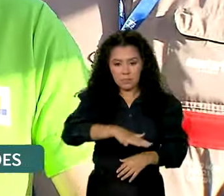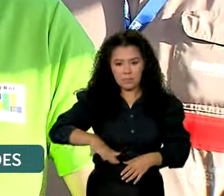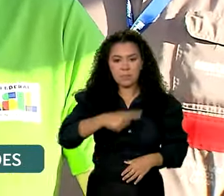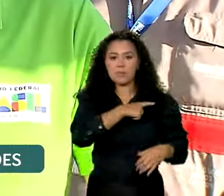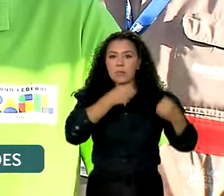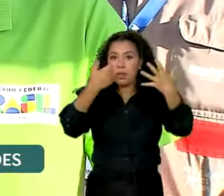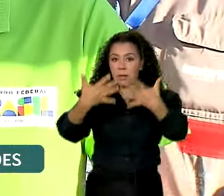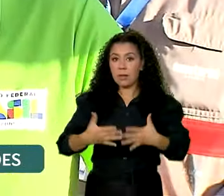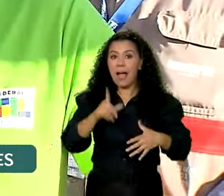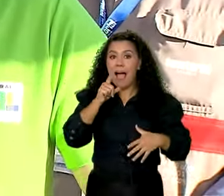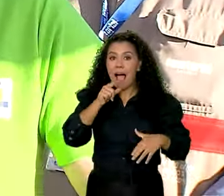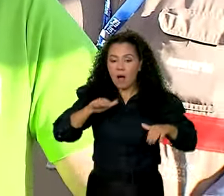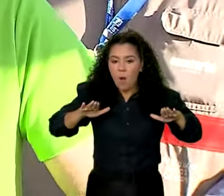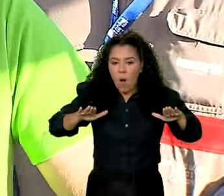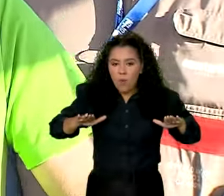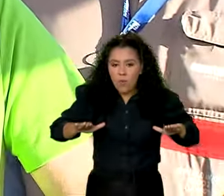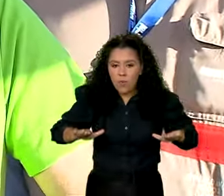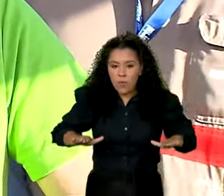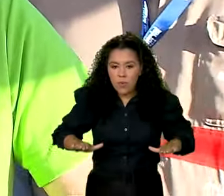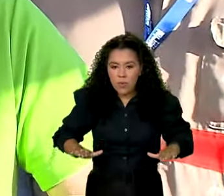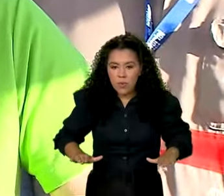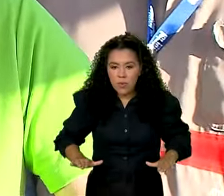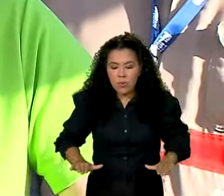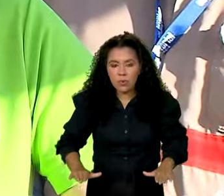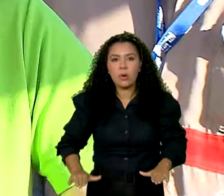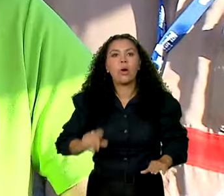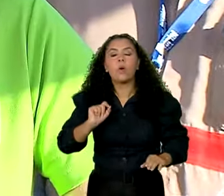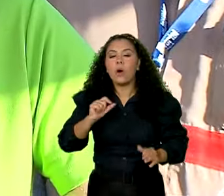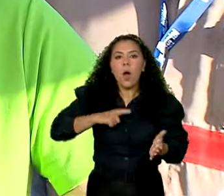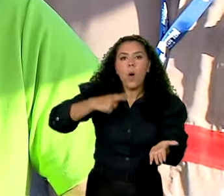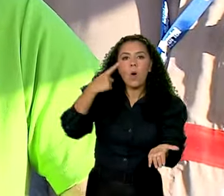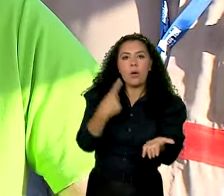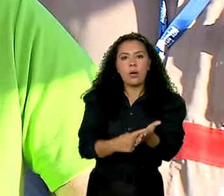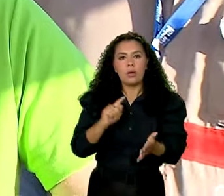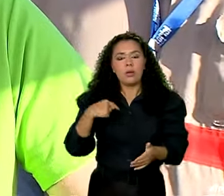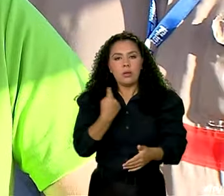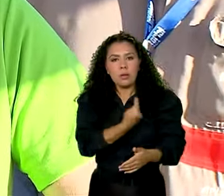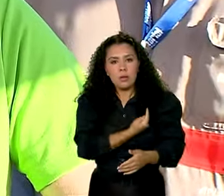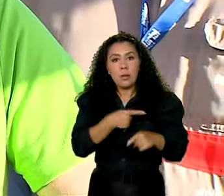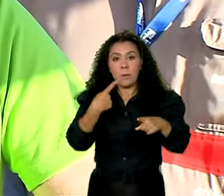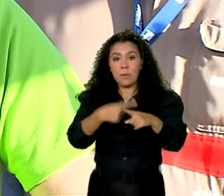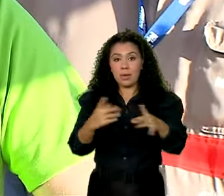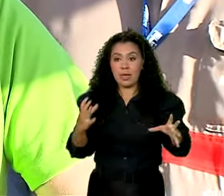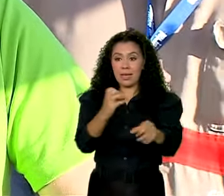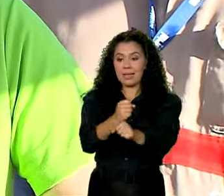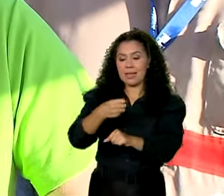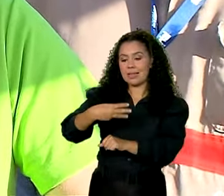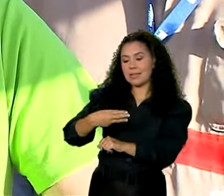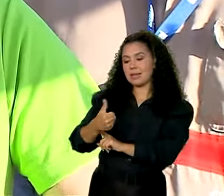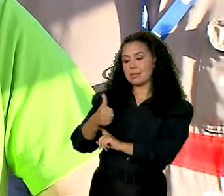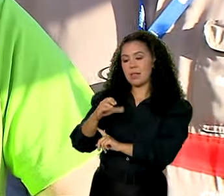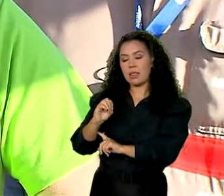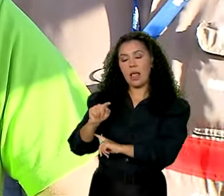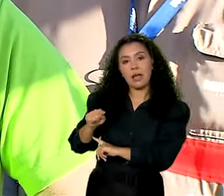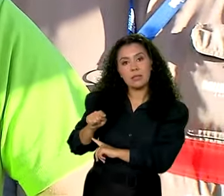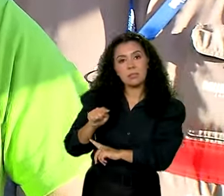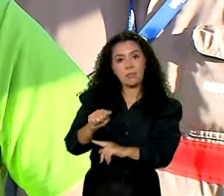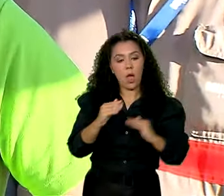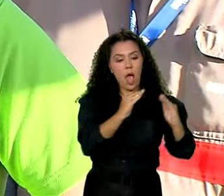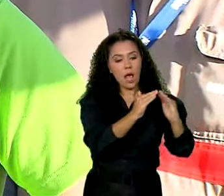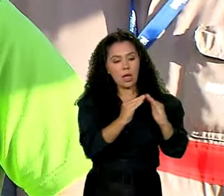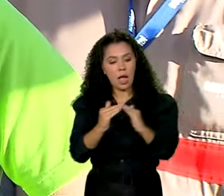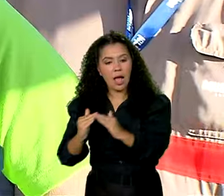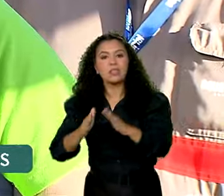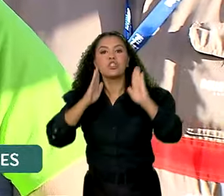vai baixando, o compromisso da gente vai aumentando, porque as 310 mil unidades consumidoras que a gente